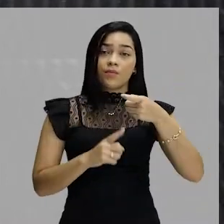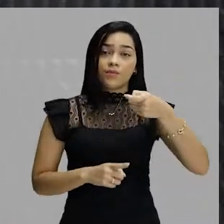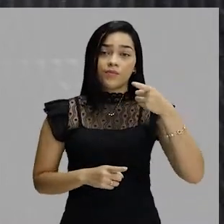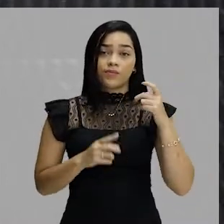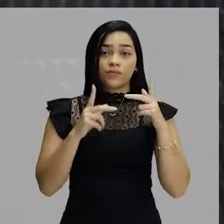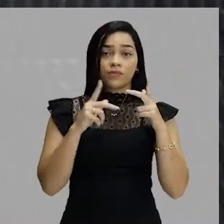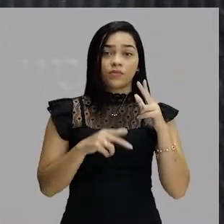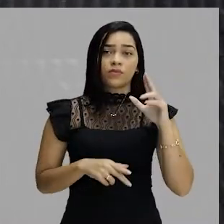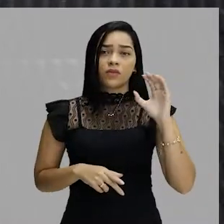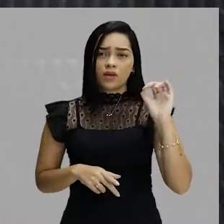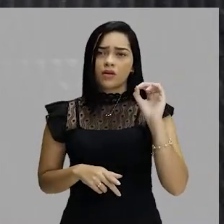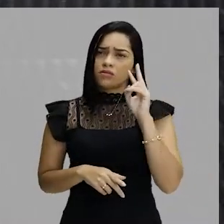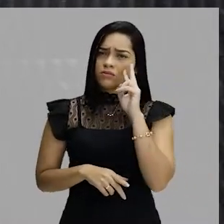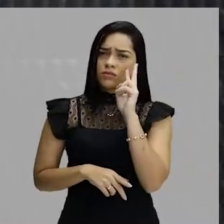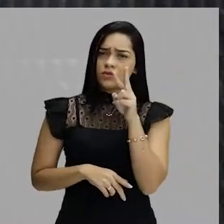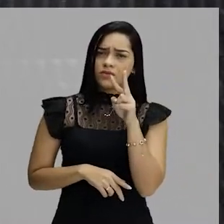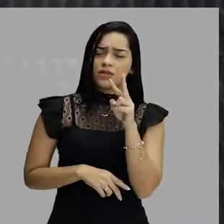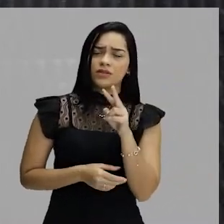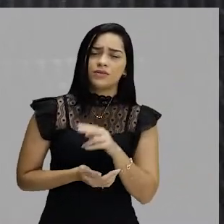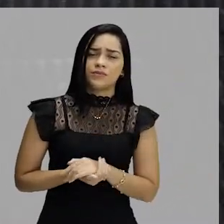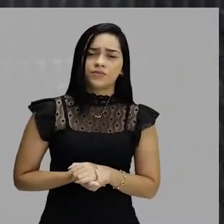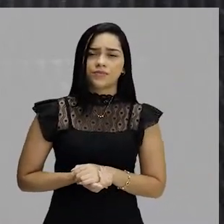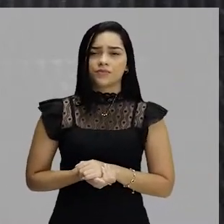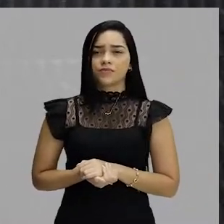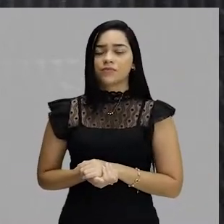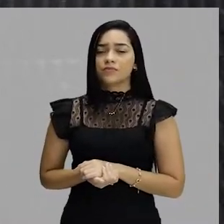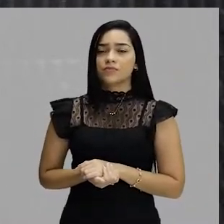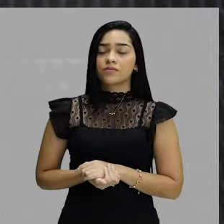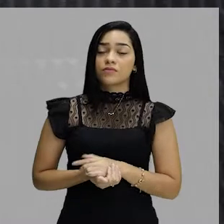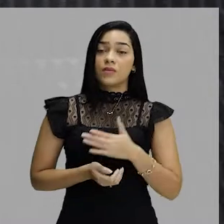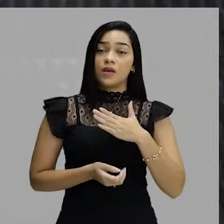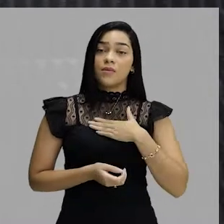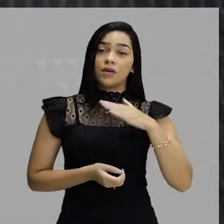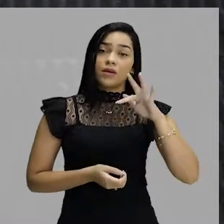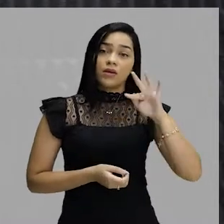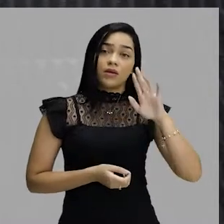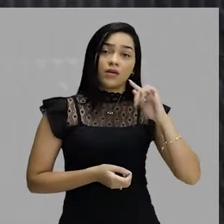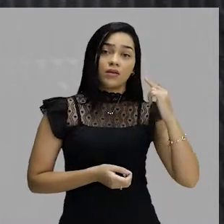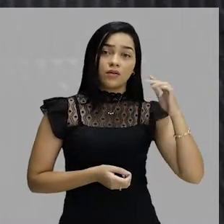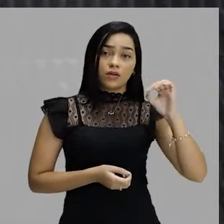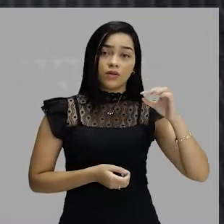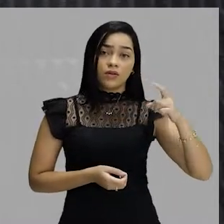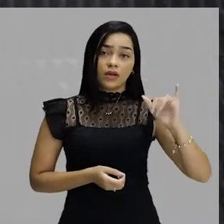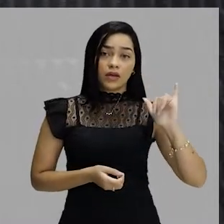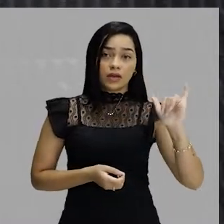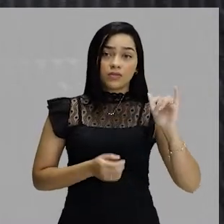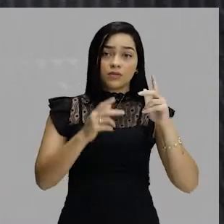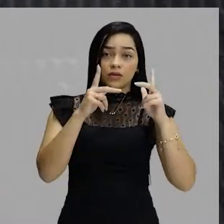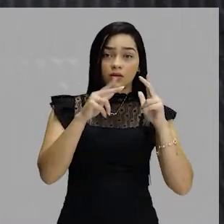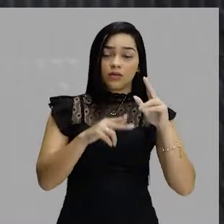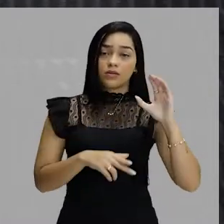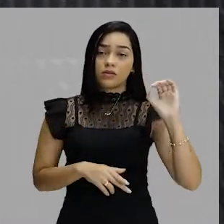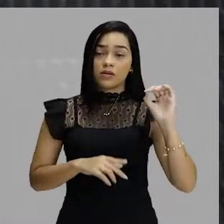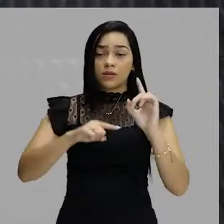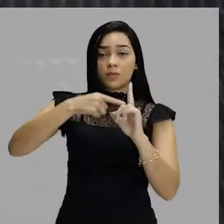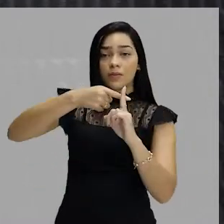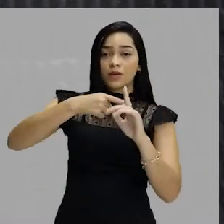zero. Olha só, prestem bem atenção aqui nesse detalhe. Minha função é y igual a x mais